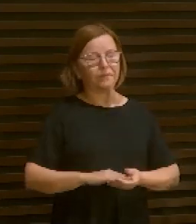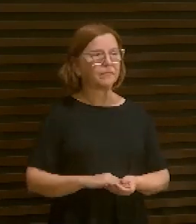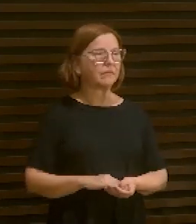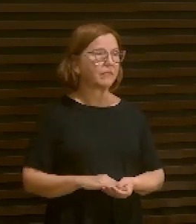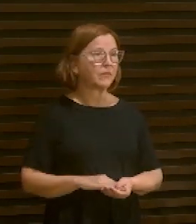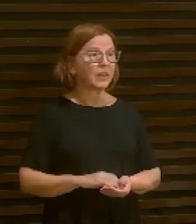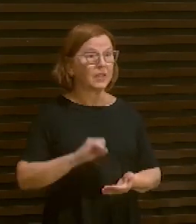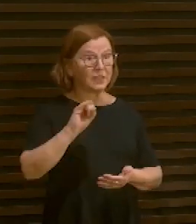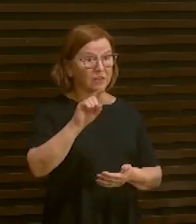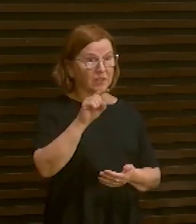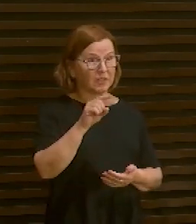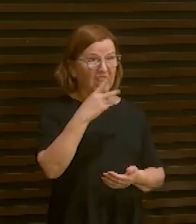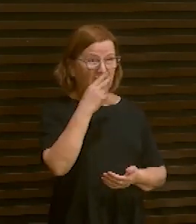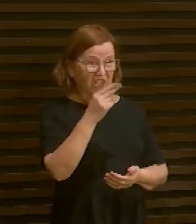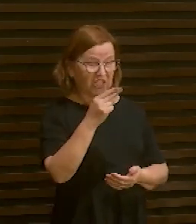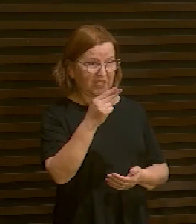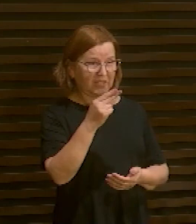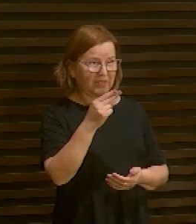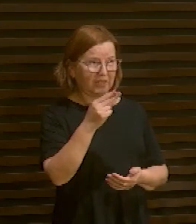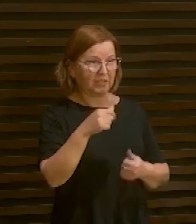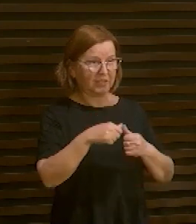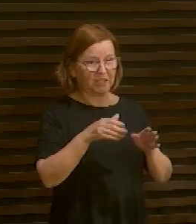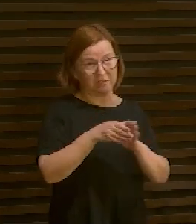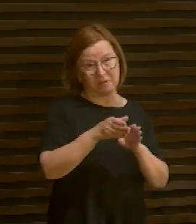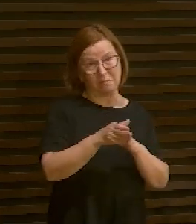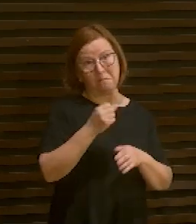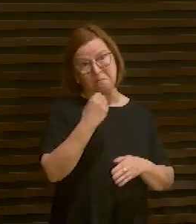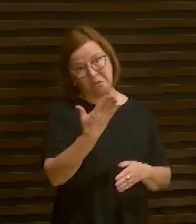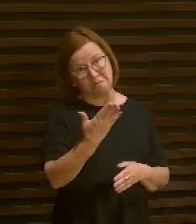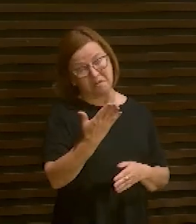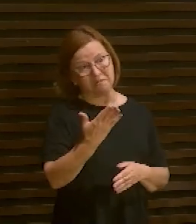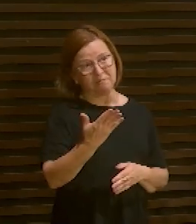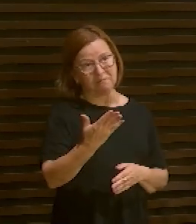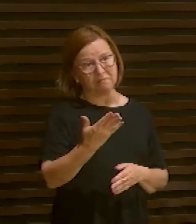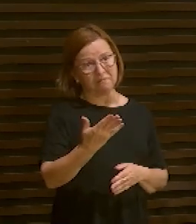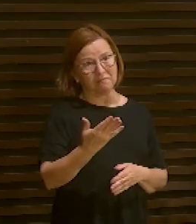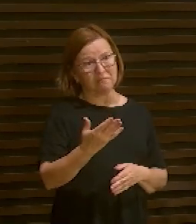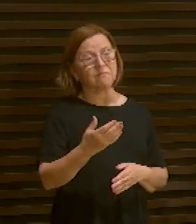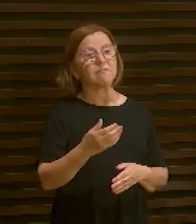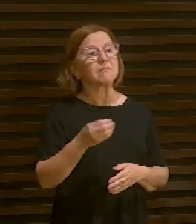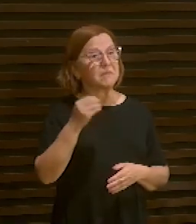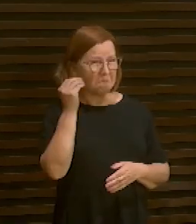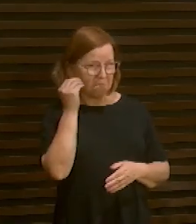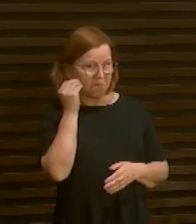Se você achar que essa exortação é boa, comece a experimentar isso. Se